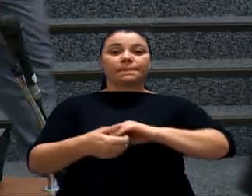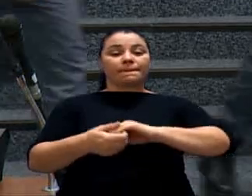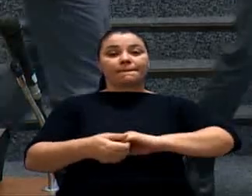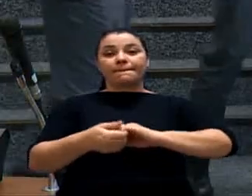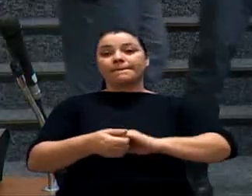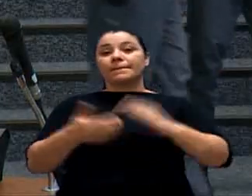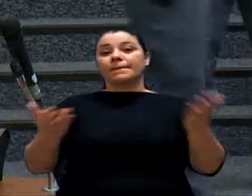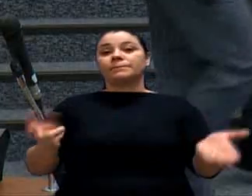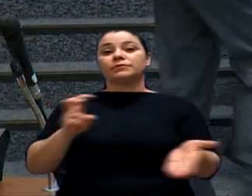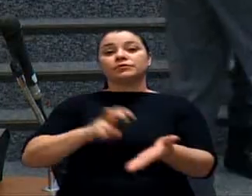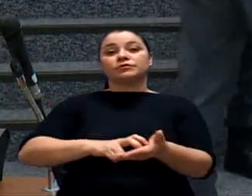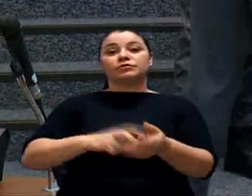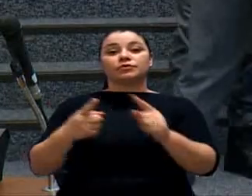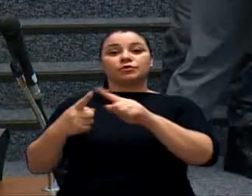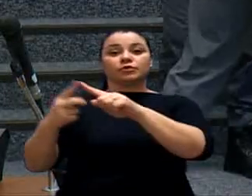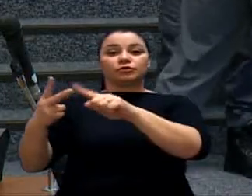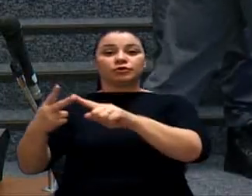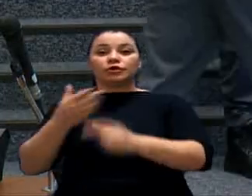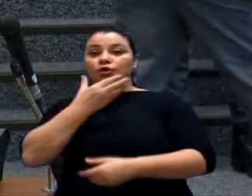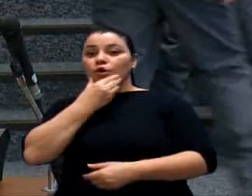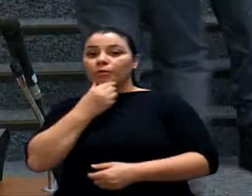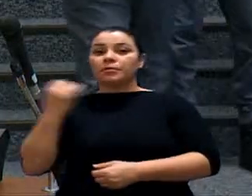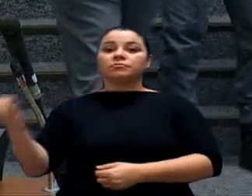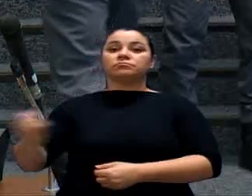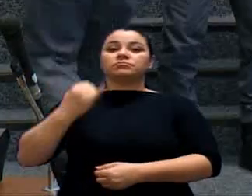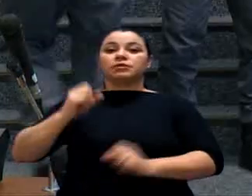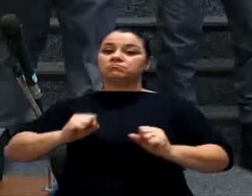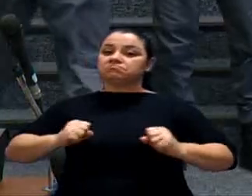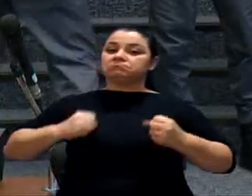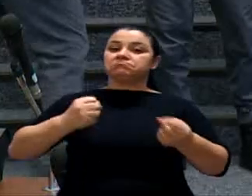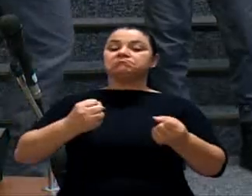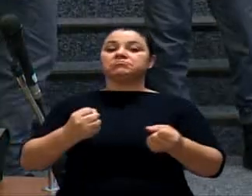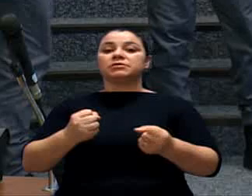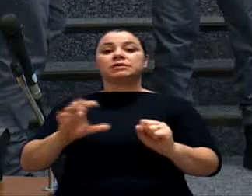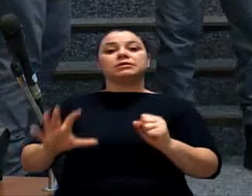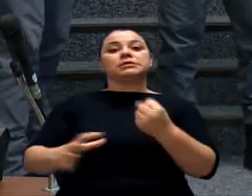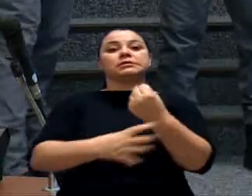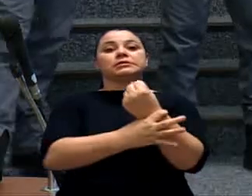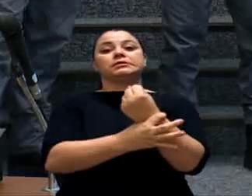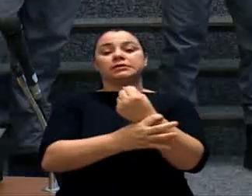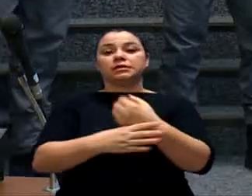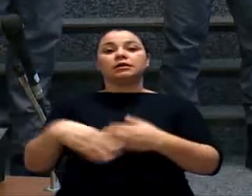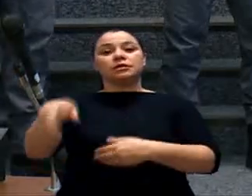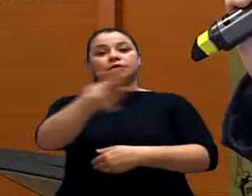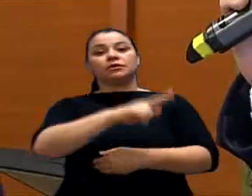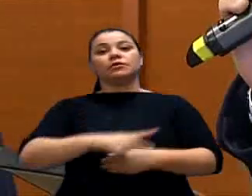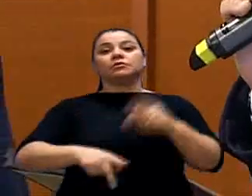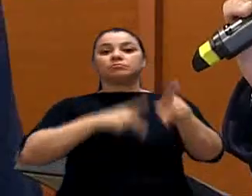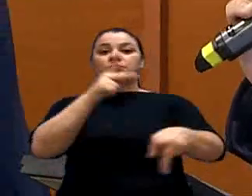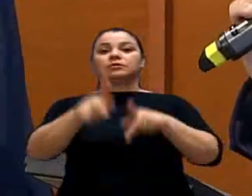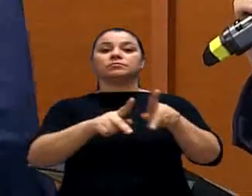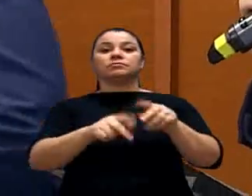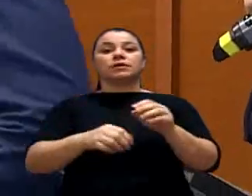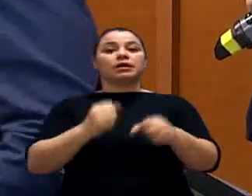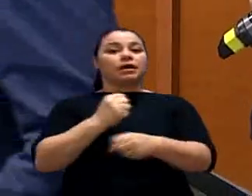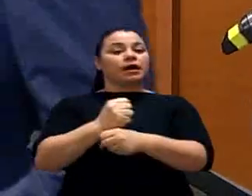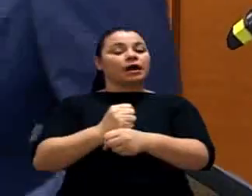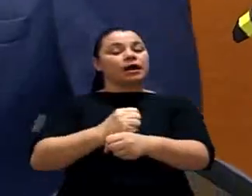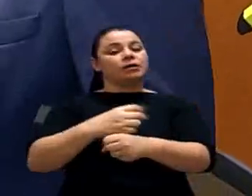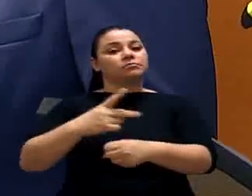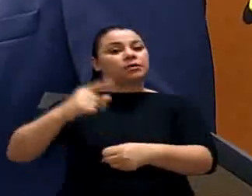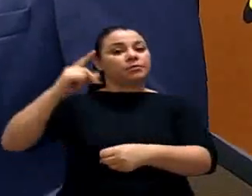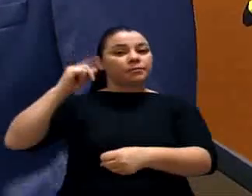Homenageamos nesta manhã dois importantes homens que se dedicam para garantir a segurança da nossa população há anos e que